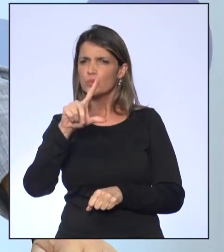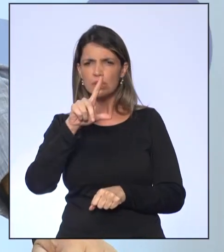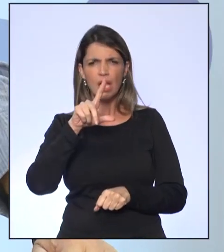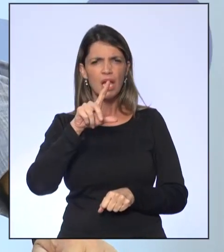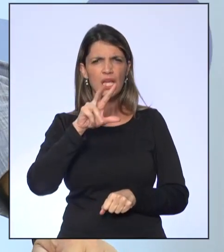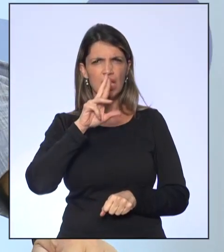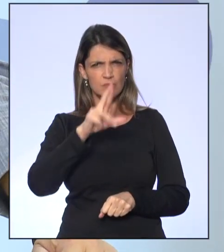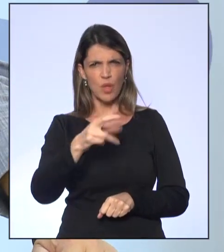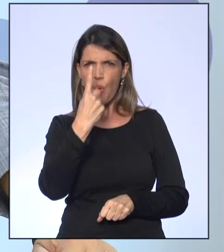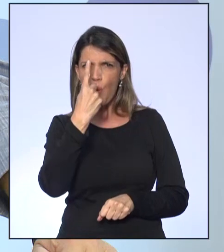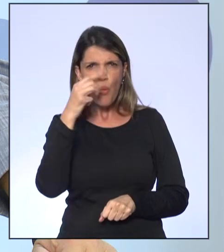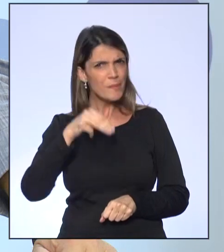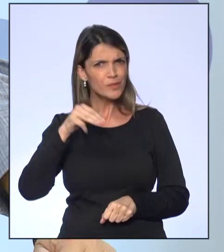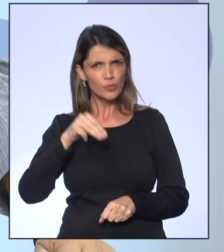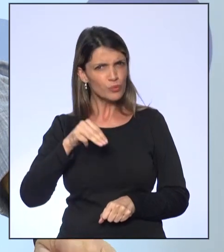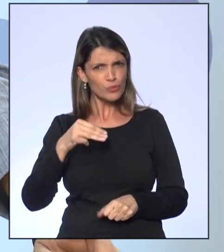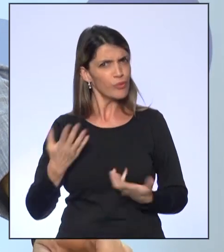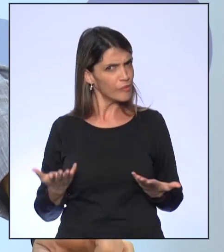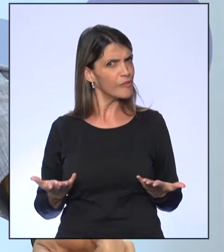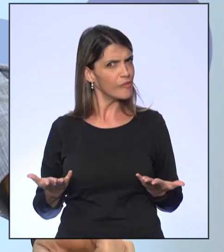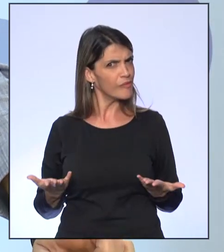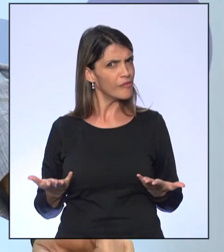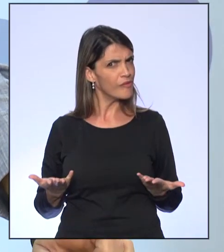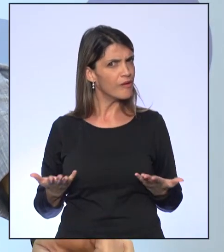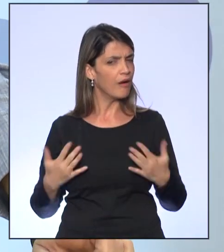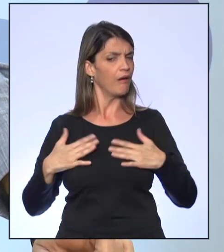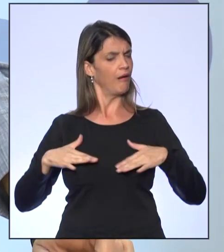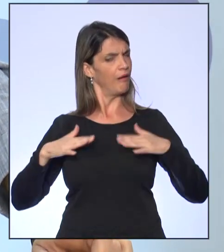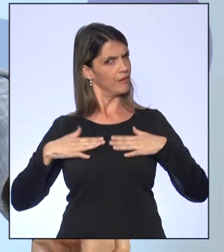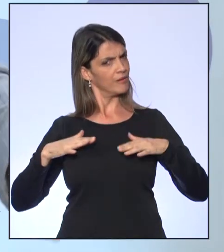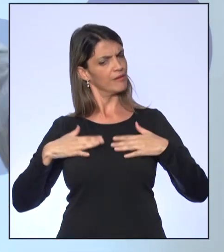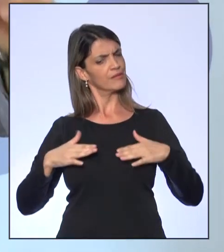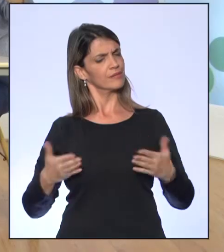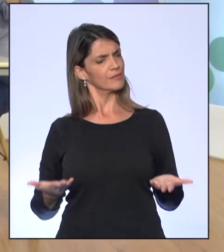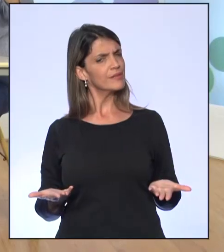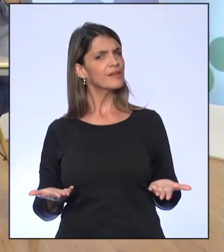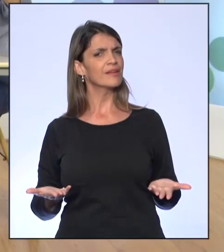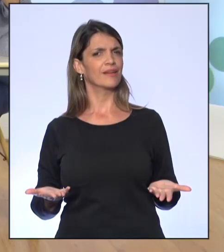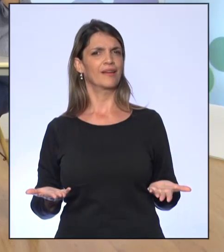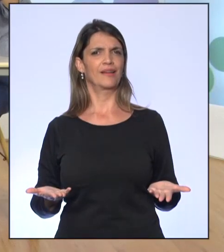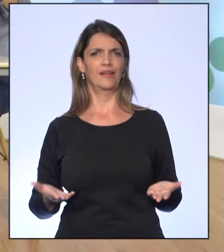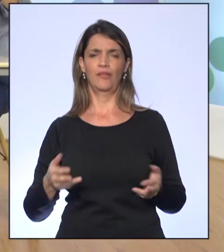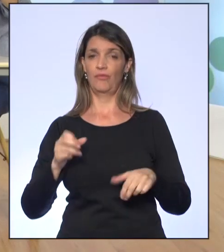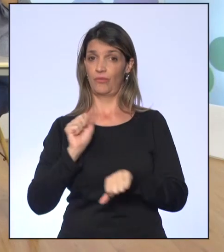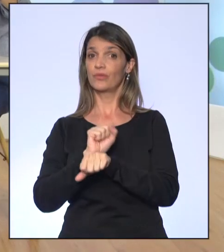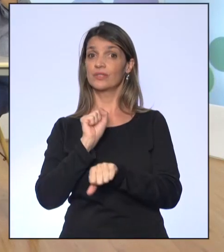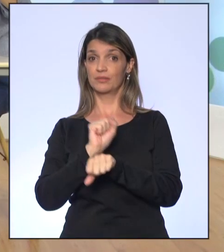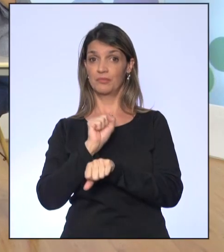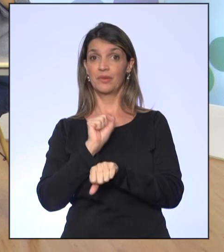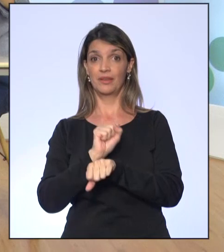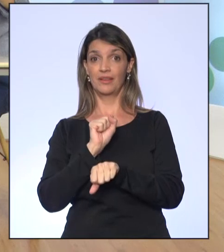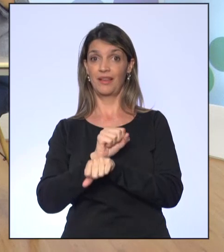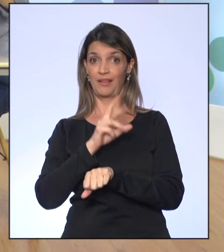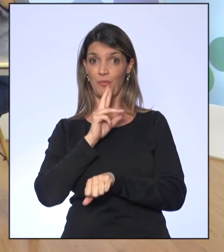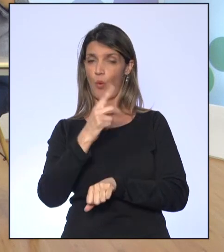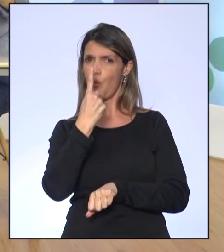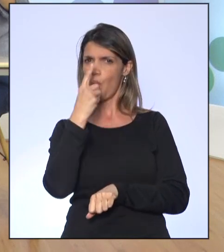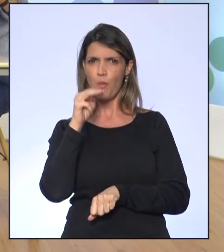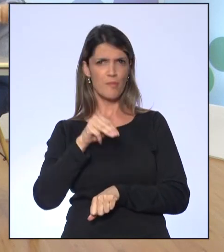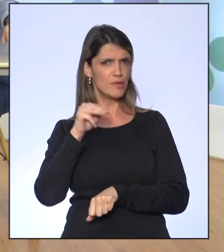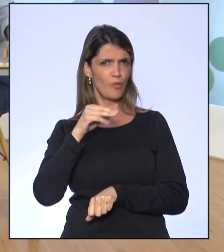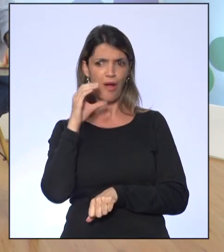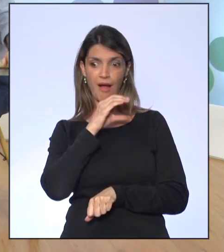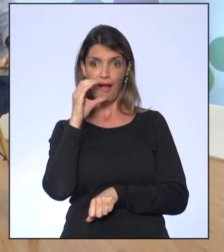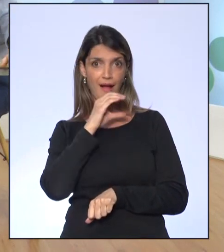daí em 1 minuto? Bom, isso aí é tranquilo, hein? Então, ó, vamos aguardar aí a resposta. 1 minutinho para